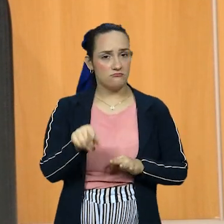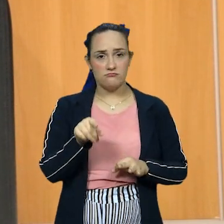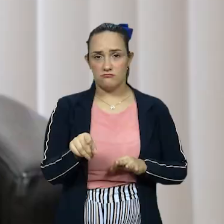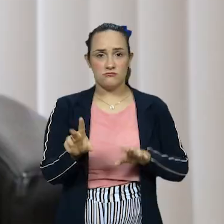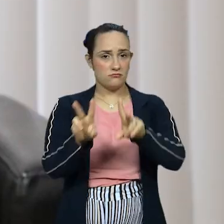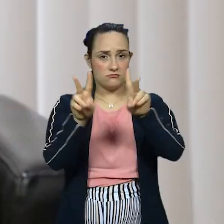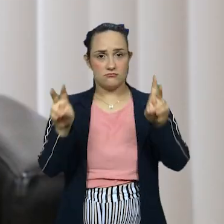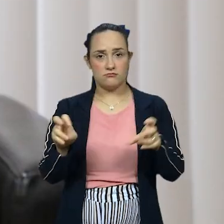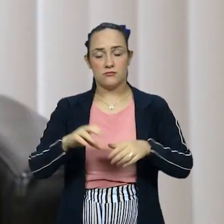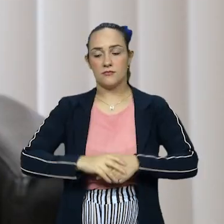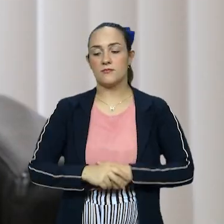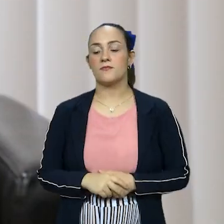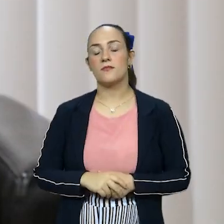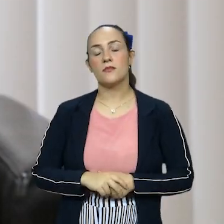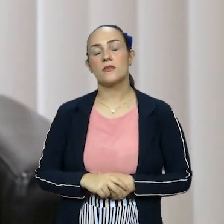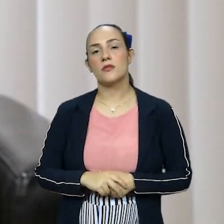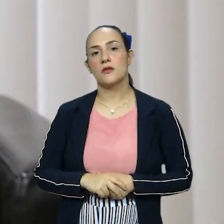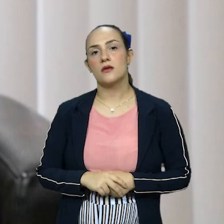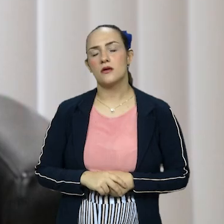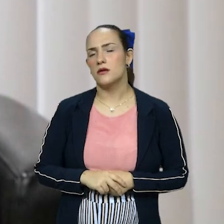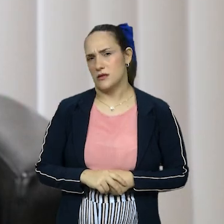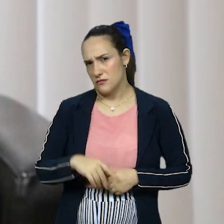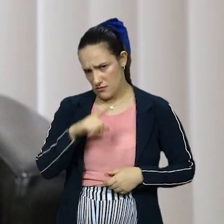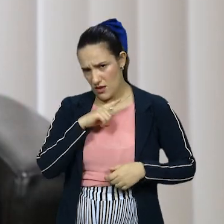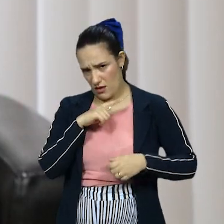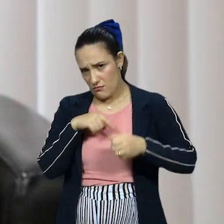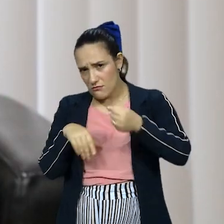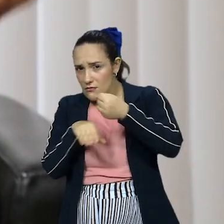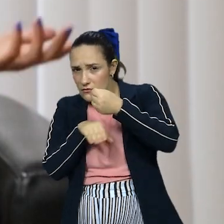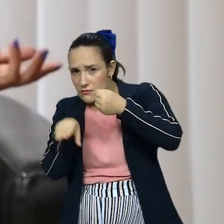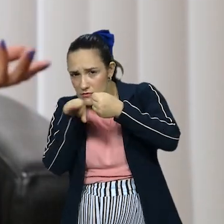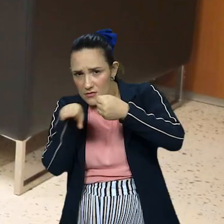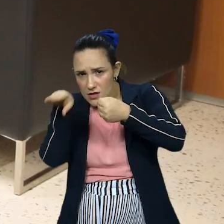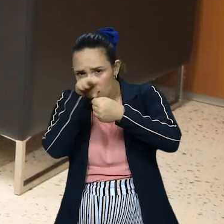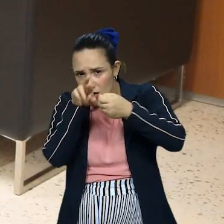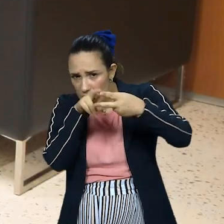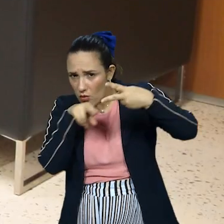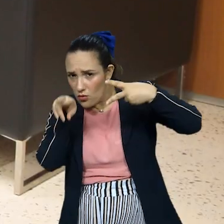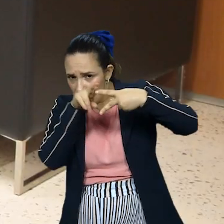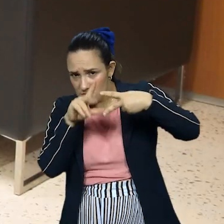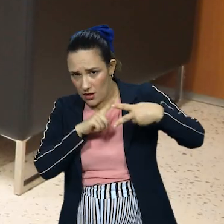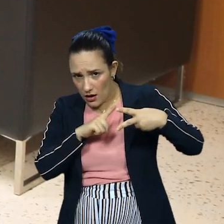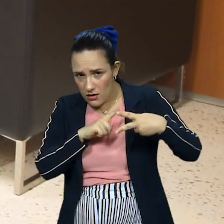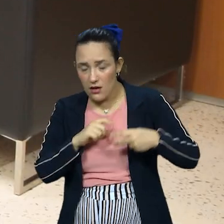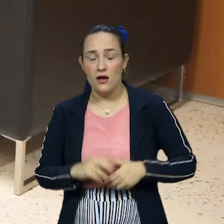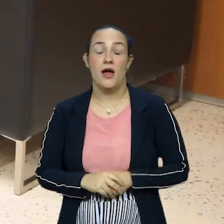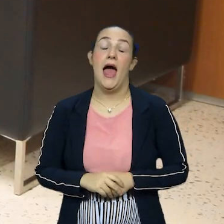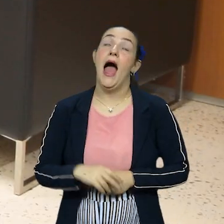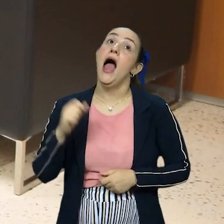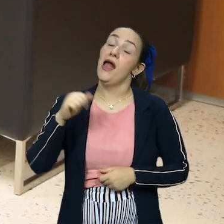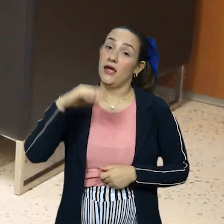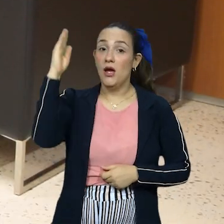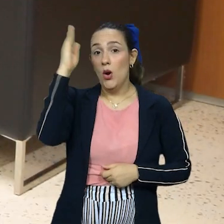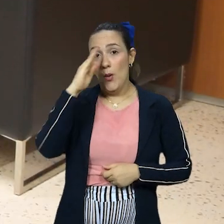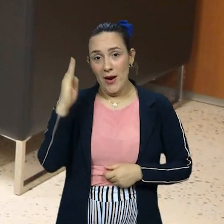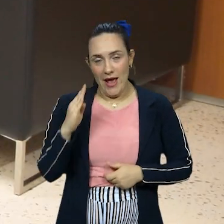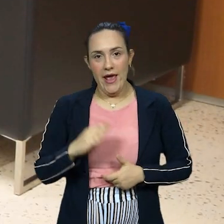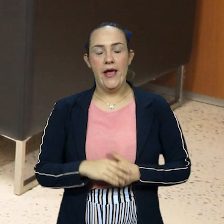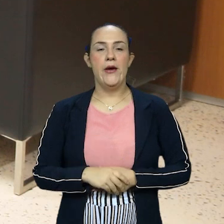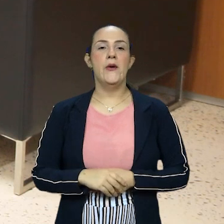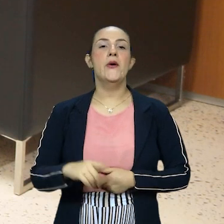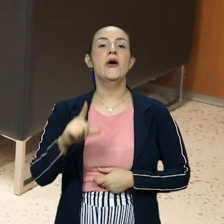causa. E quais as instâncias superiores, né, aí nesse caso? Então, no